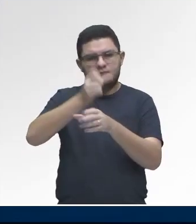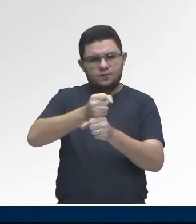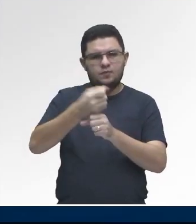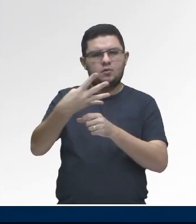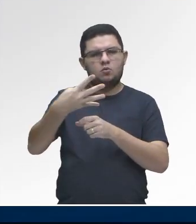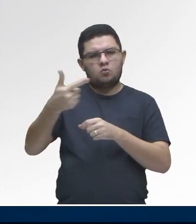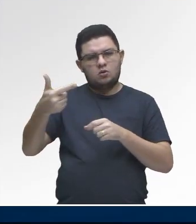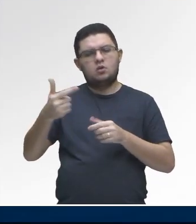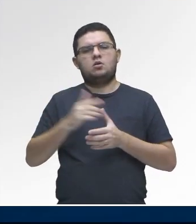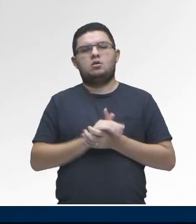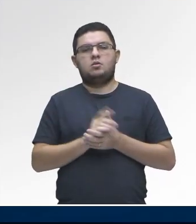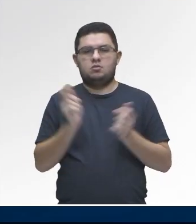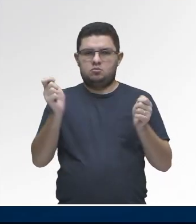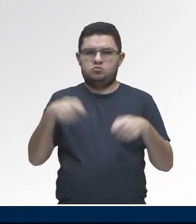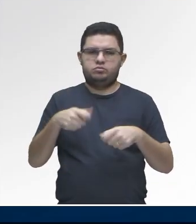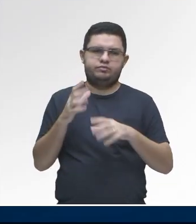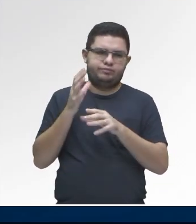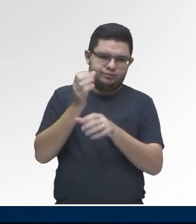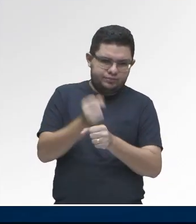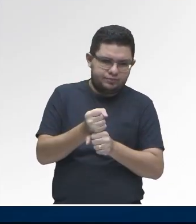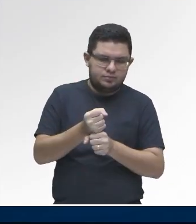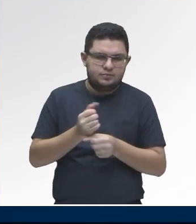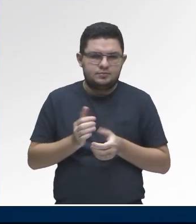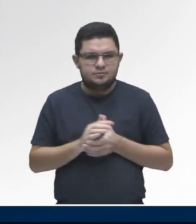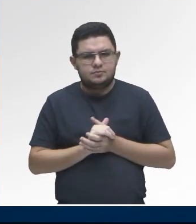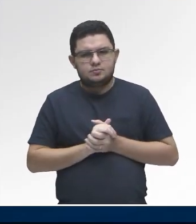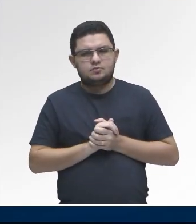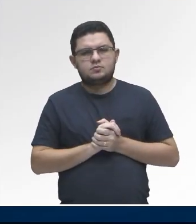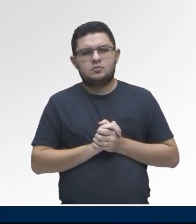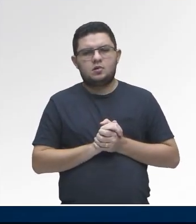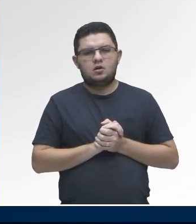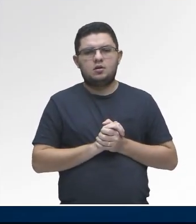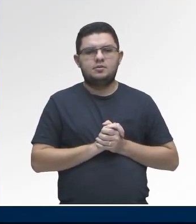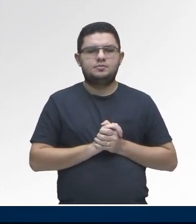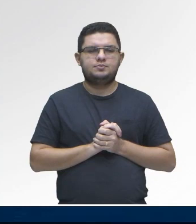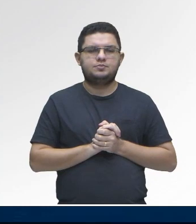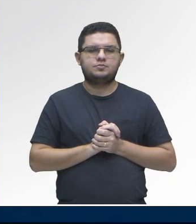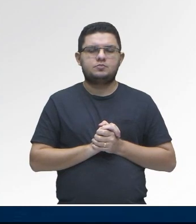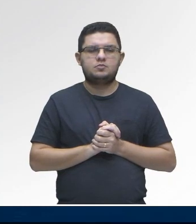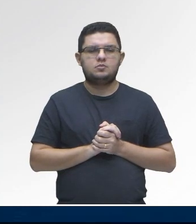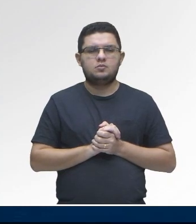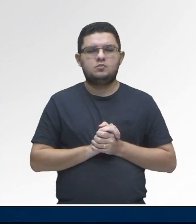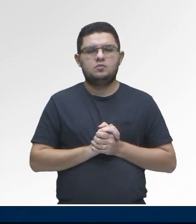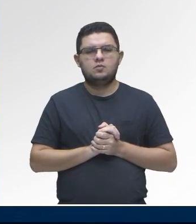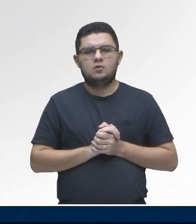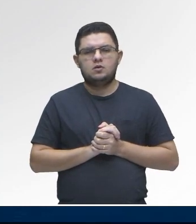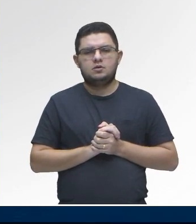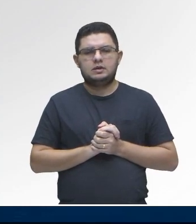cima e vamos ver essa forma. Olha aqui, ó. Vocês fatoram,